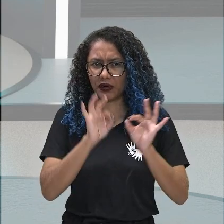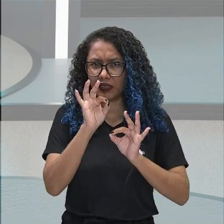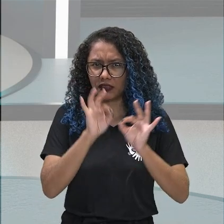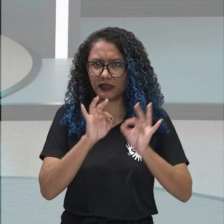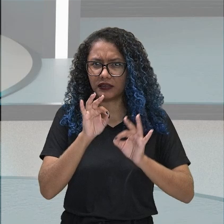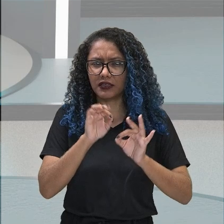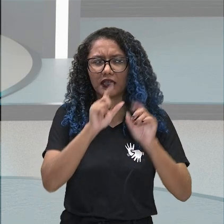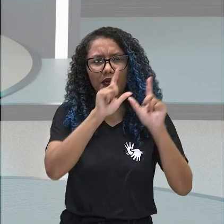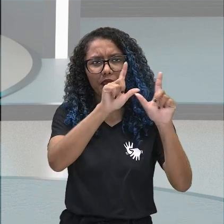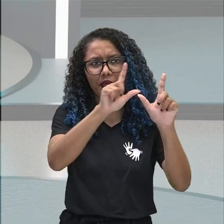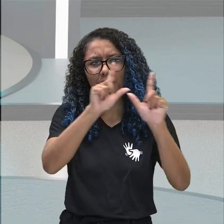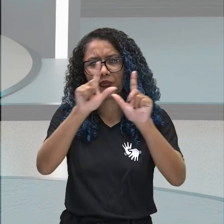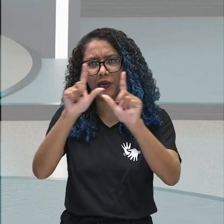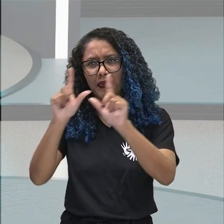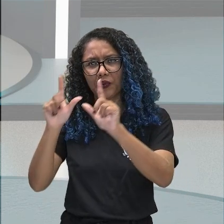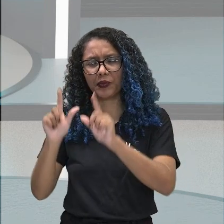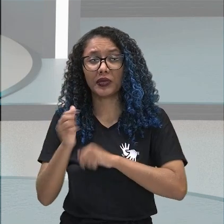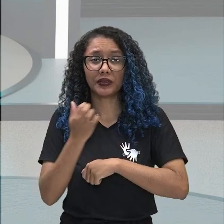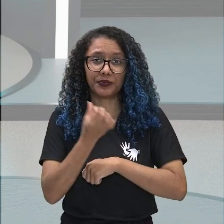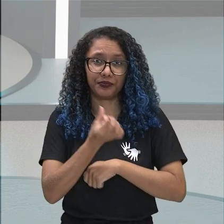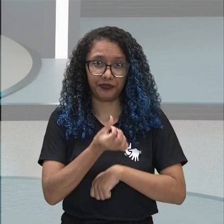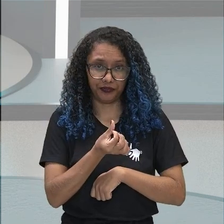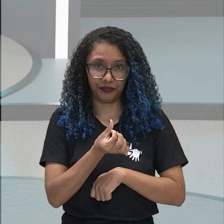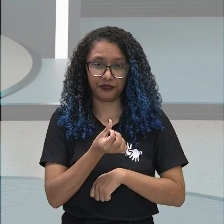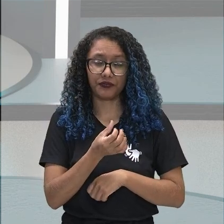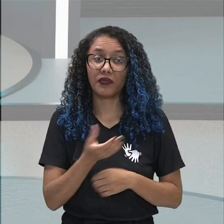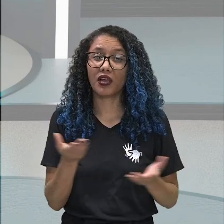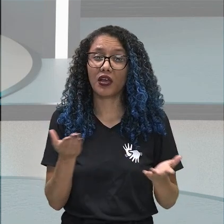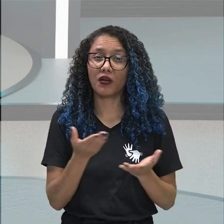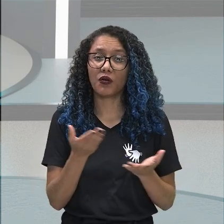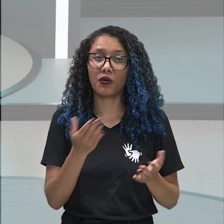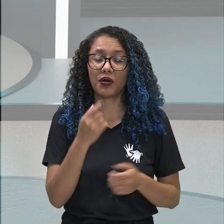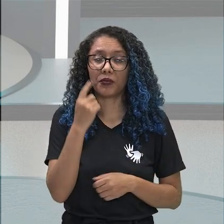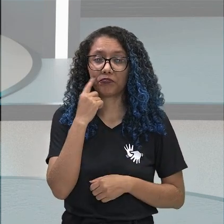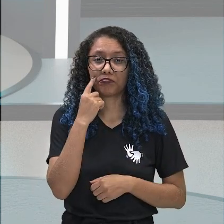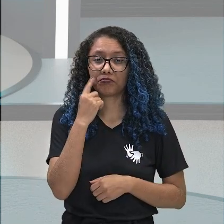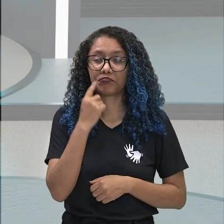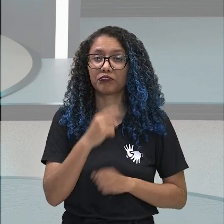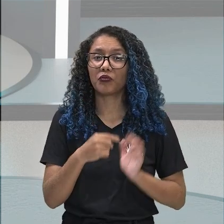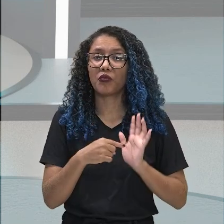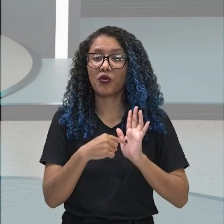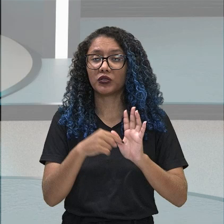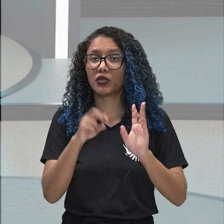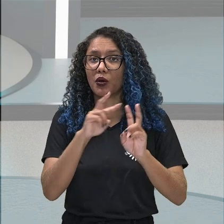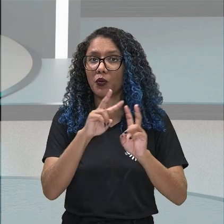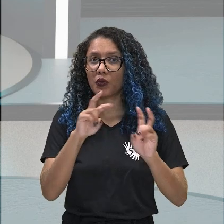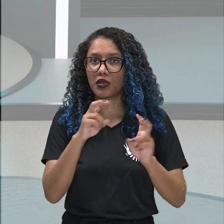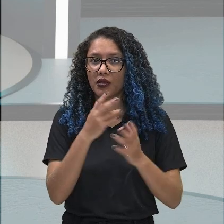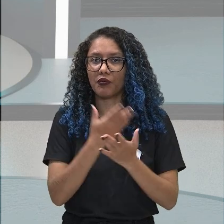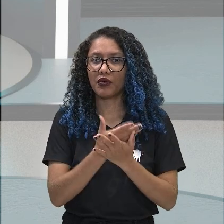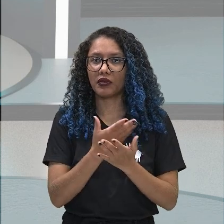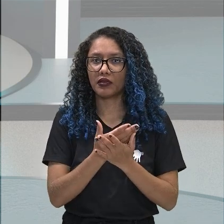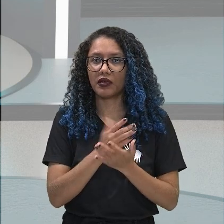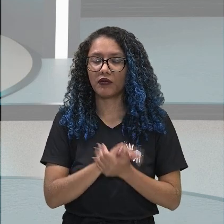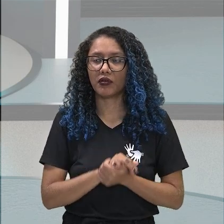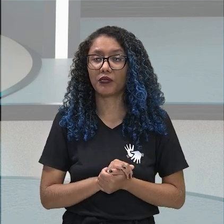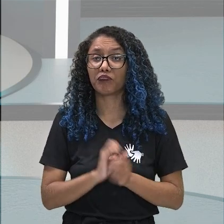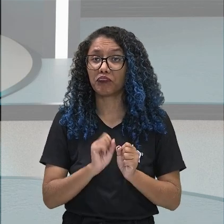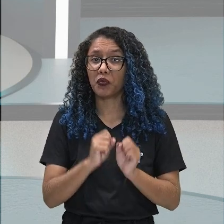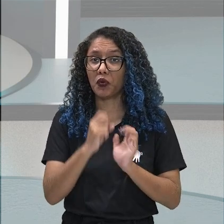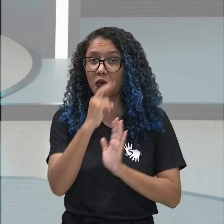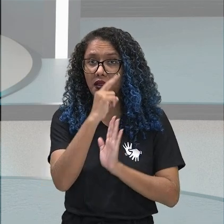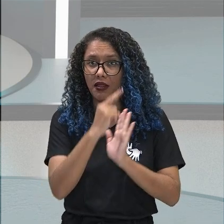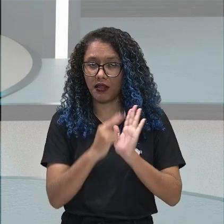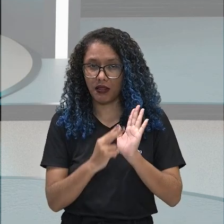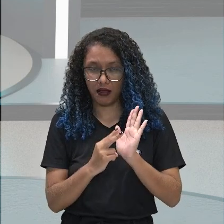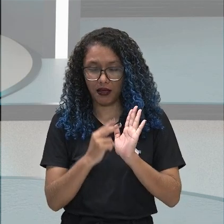aí eu convido a vocês para introduzir o tema da nossa aula, a ler de pertinho cada